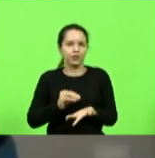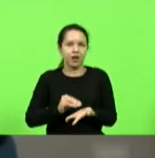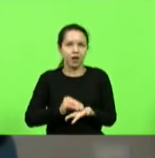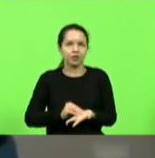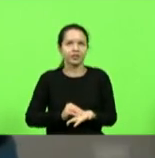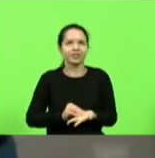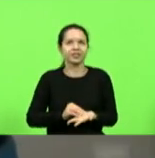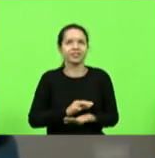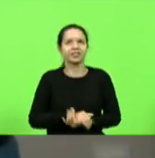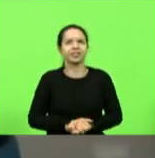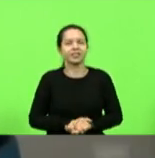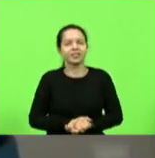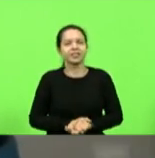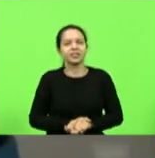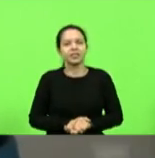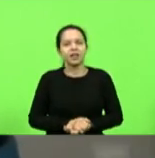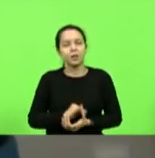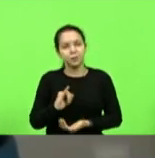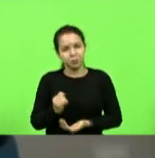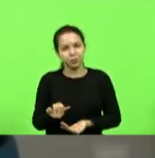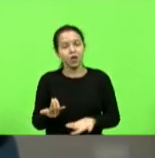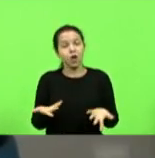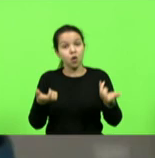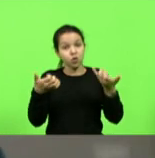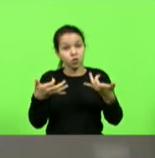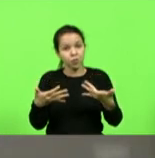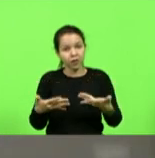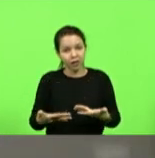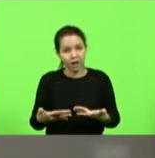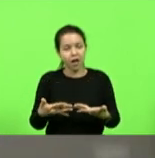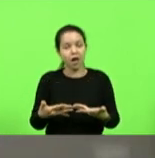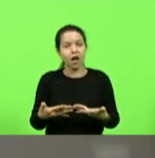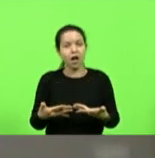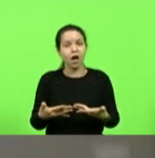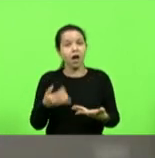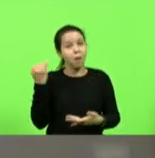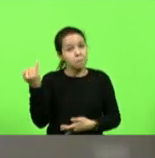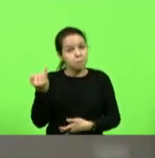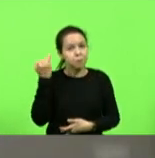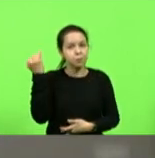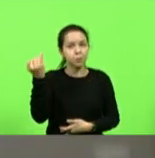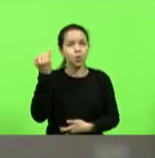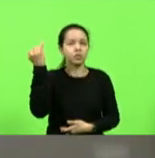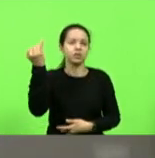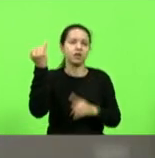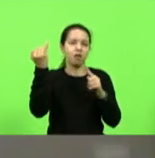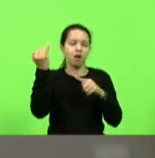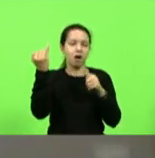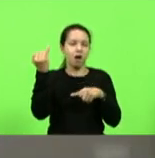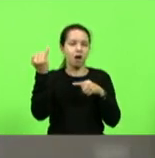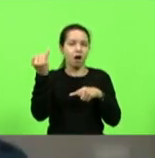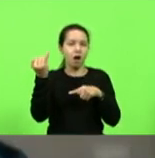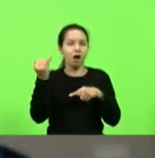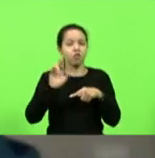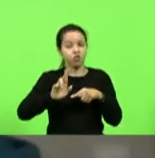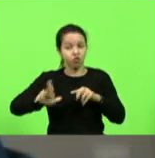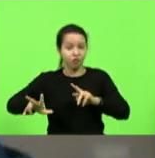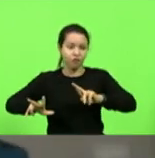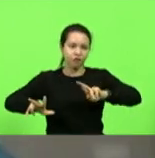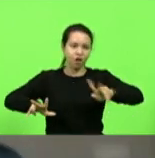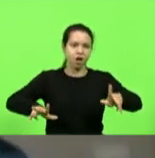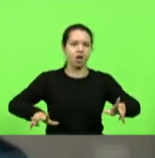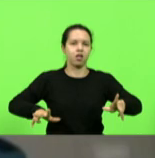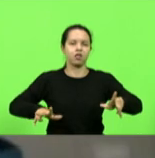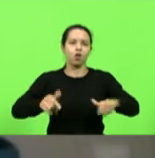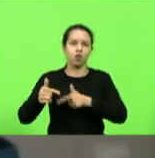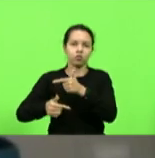fala dos meus colegas, de dizer que é muito importante diferenciar esse trabalho que vai ser feito pelas